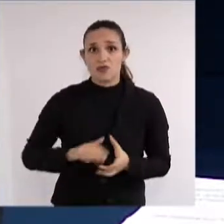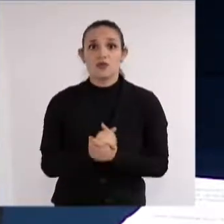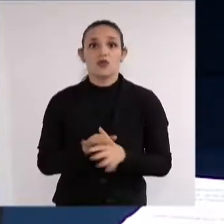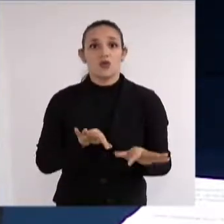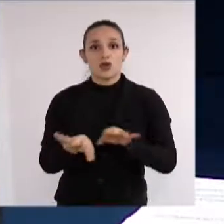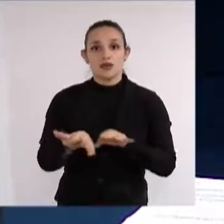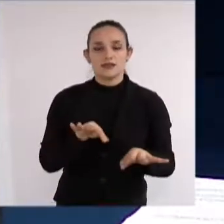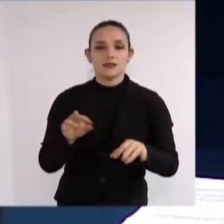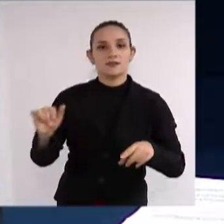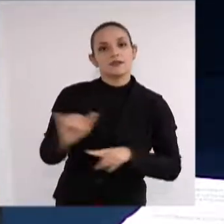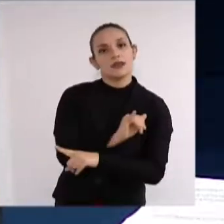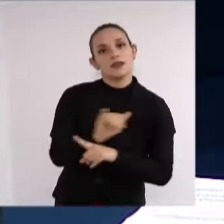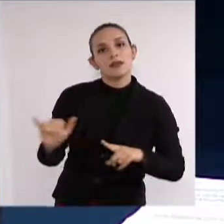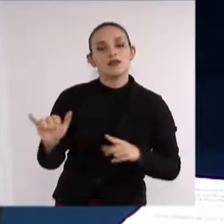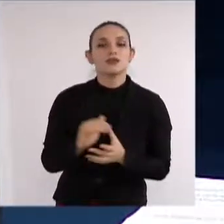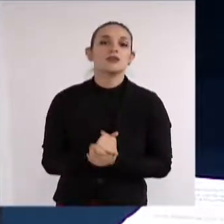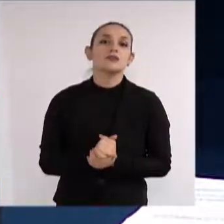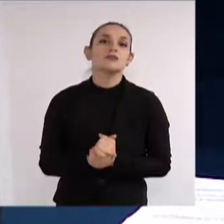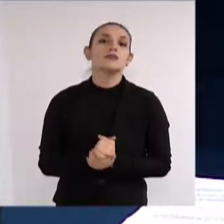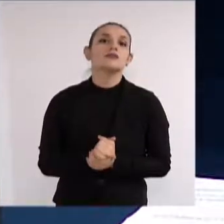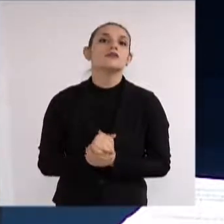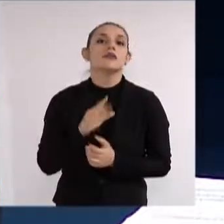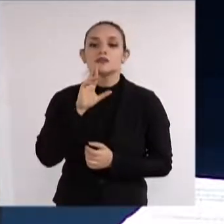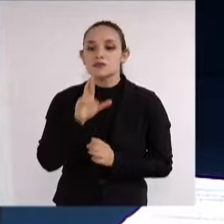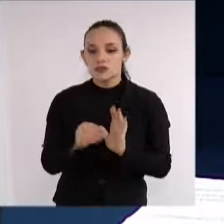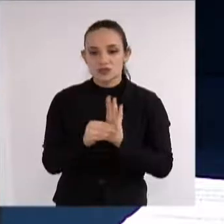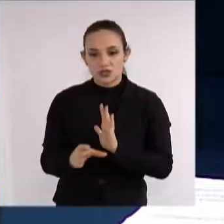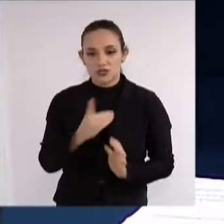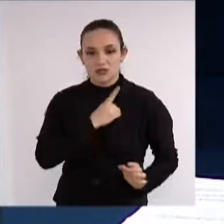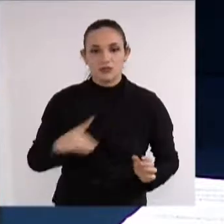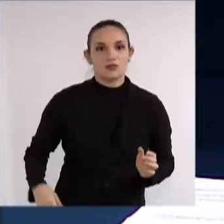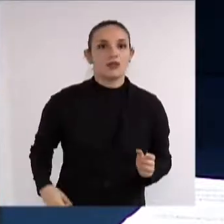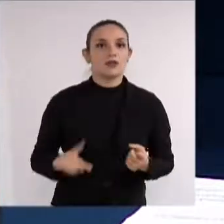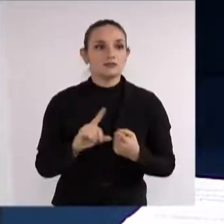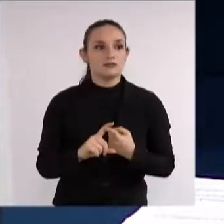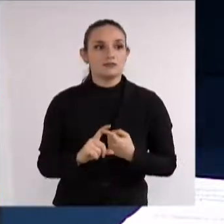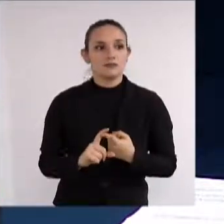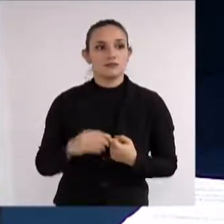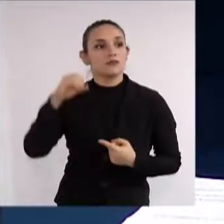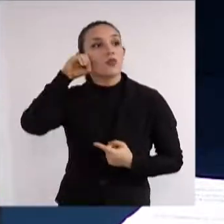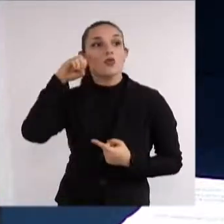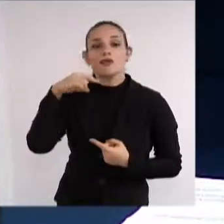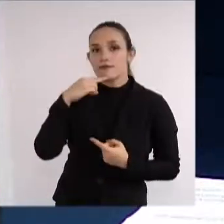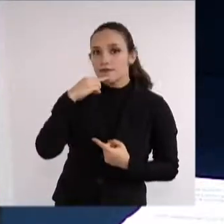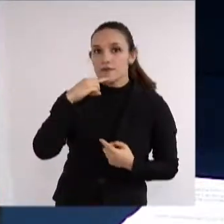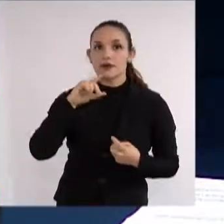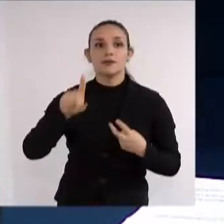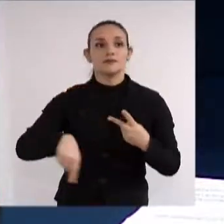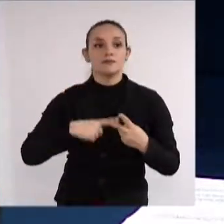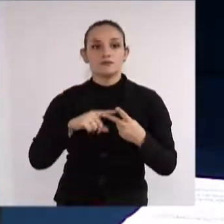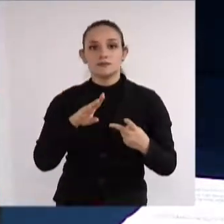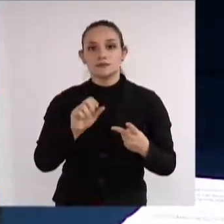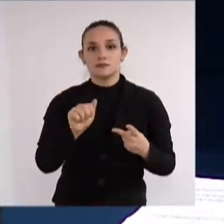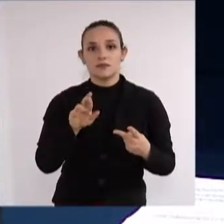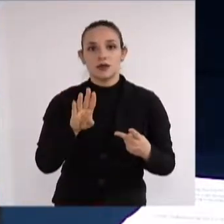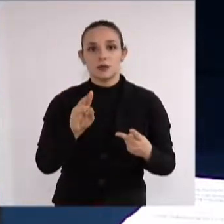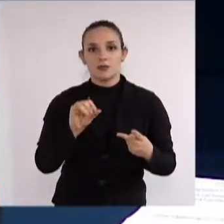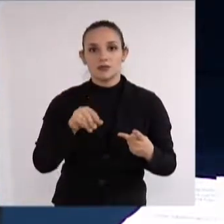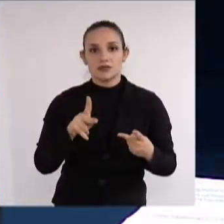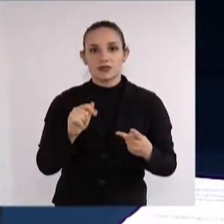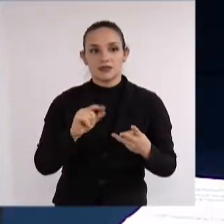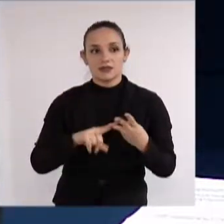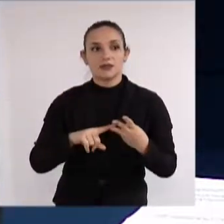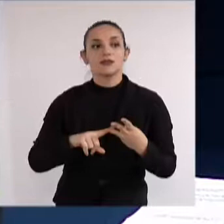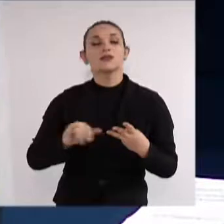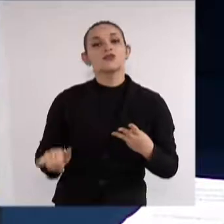e Gestão Estratégica, respondendo à indicação dos deputados Onevan de Matos, Barbosinha,